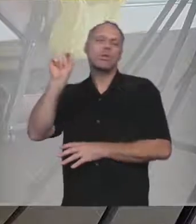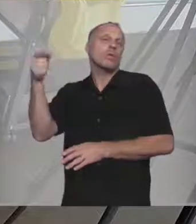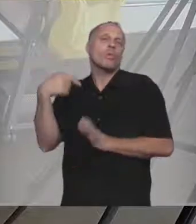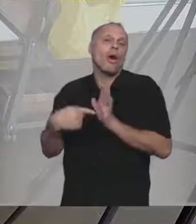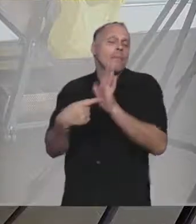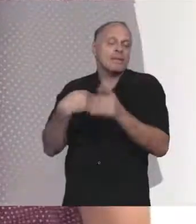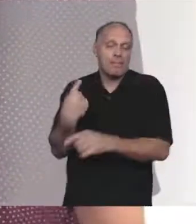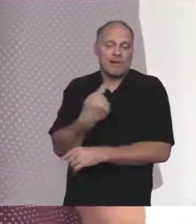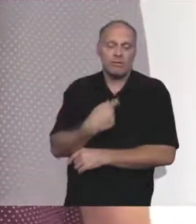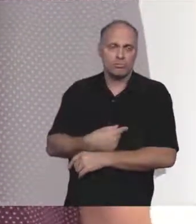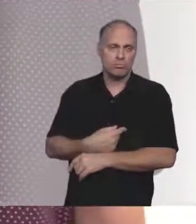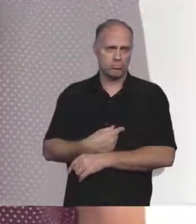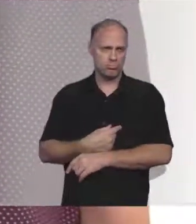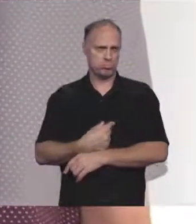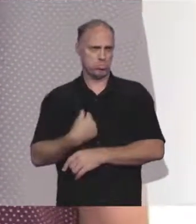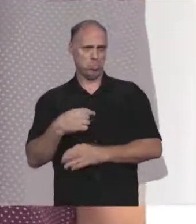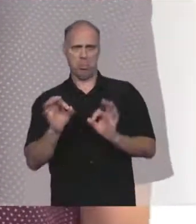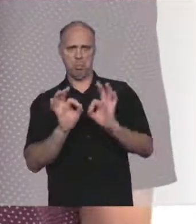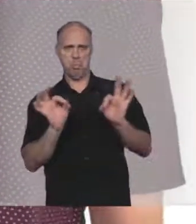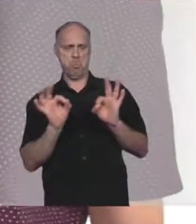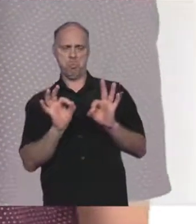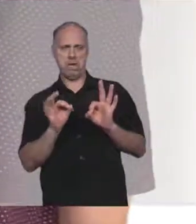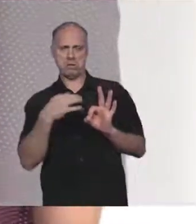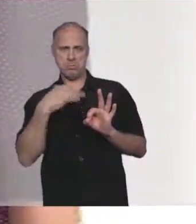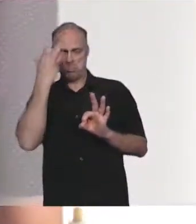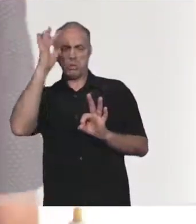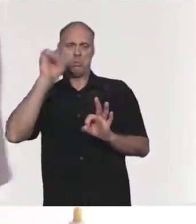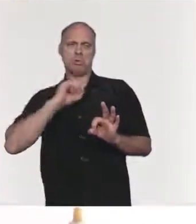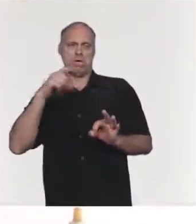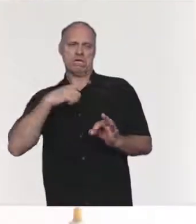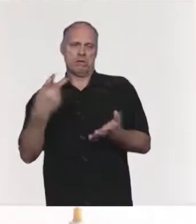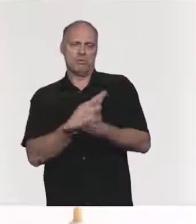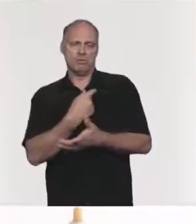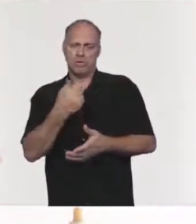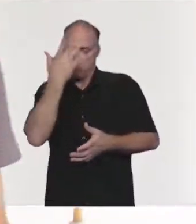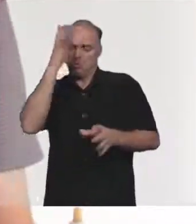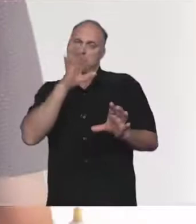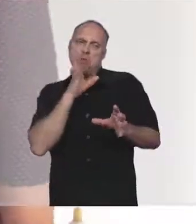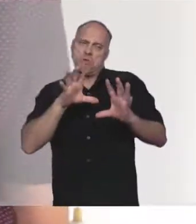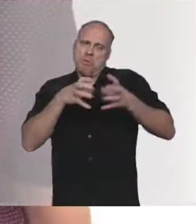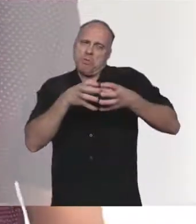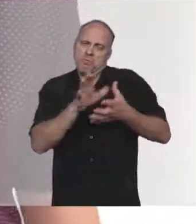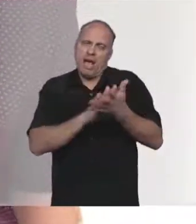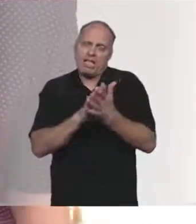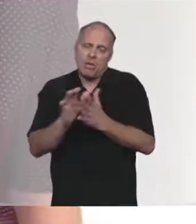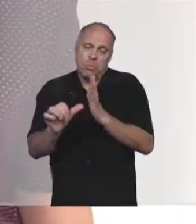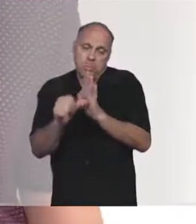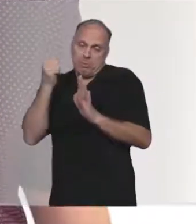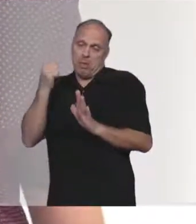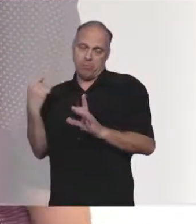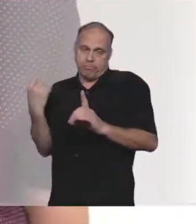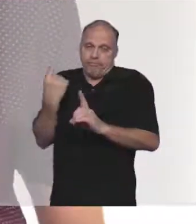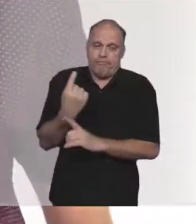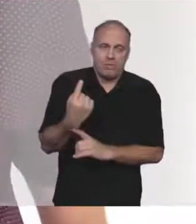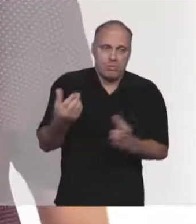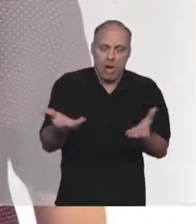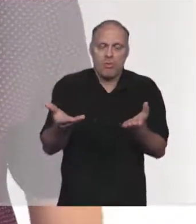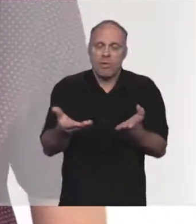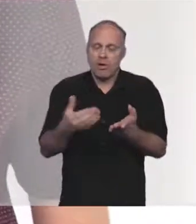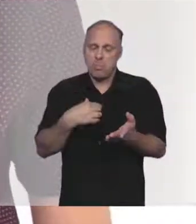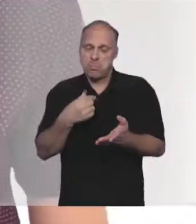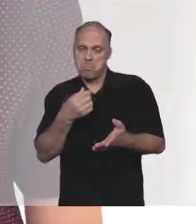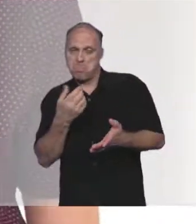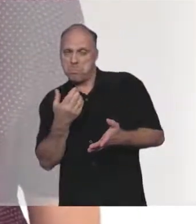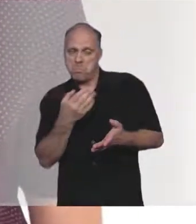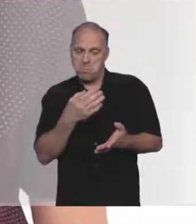disse, nada, né, eu vim despreparado, eu não sabia do que se tratava também o grupo, eu tô chegando agora